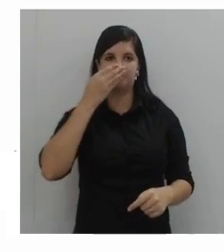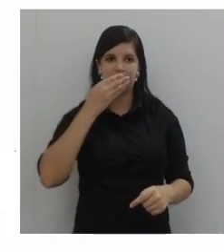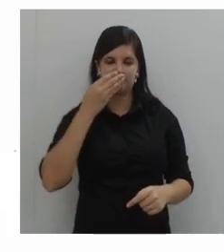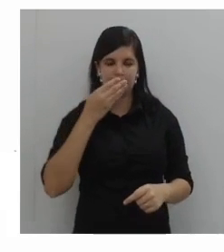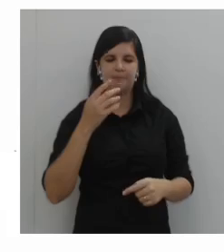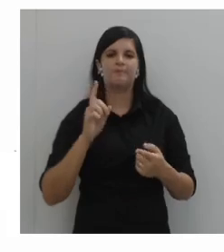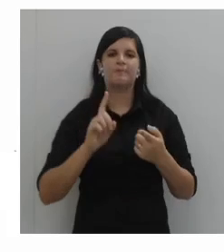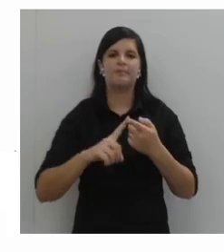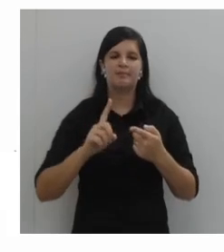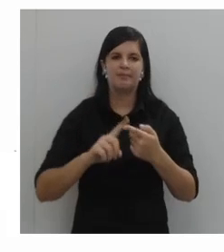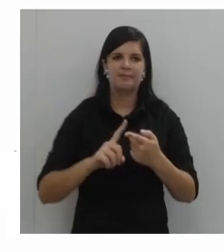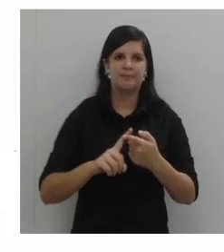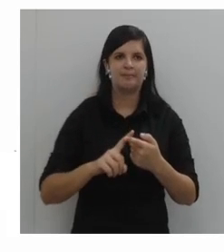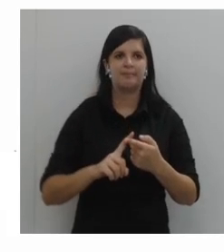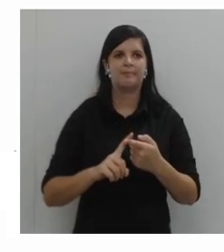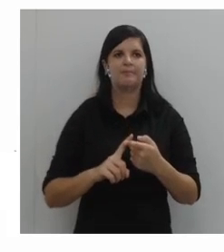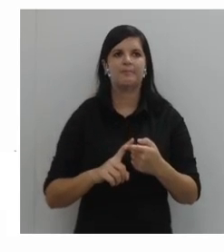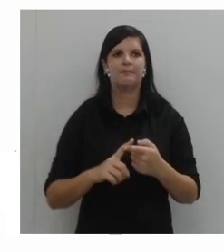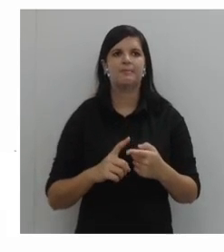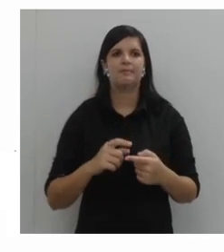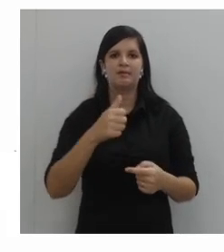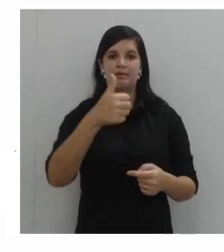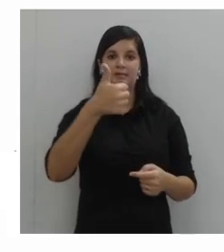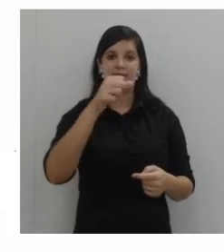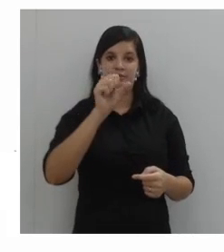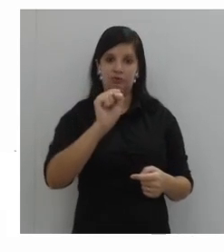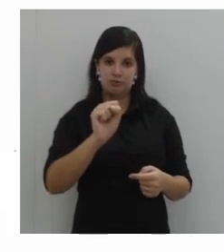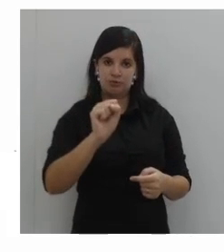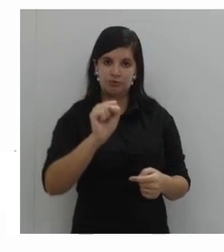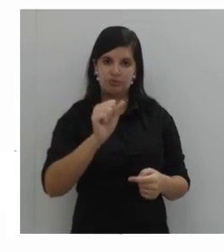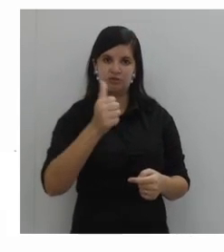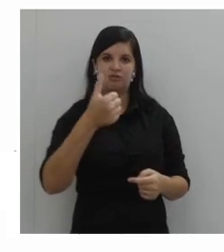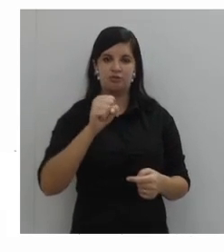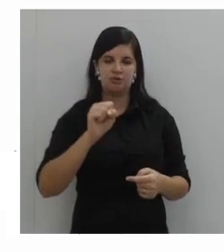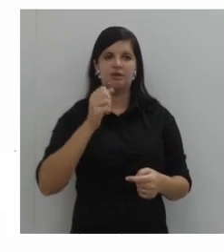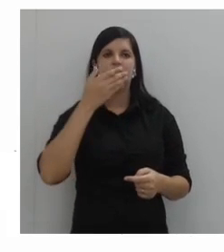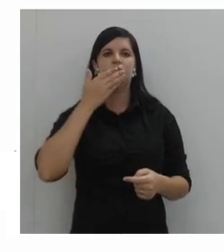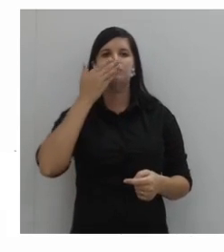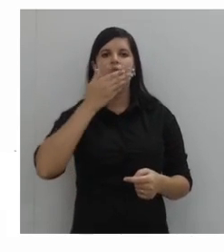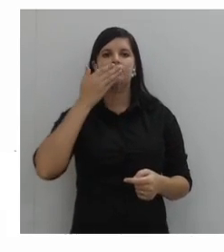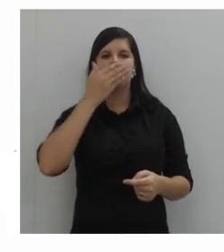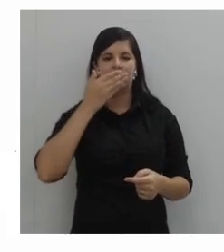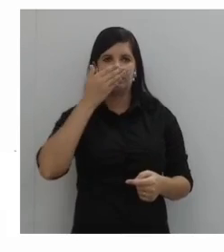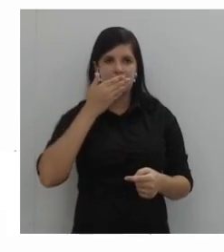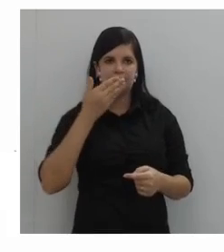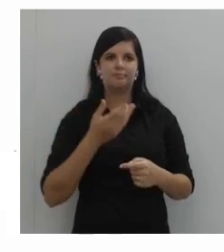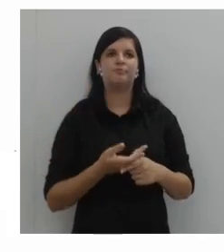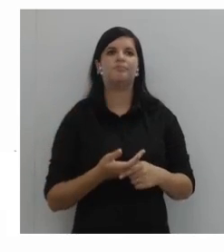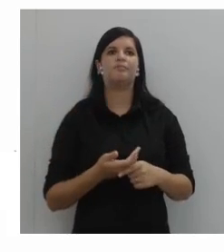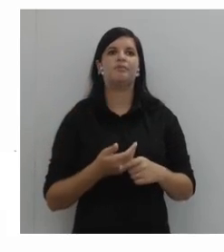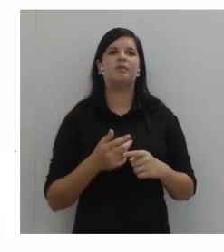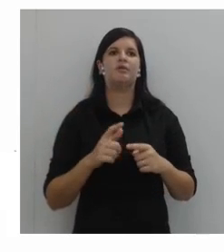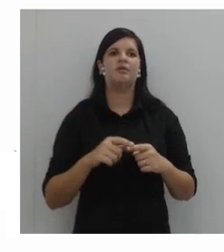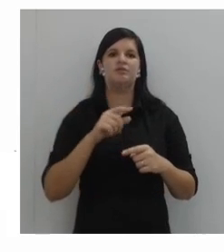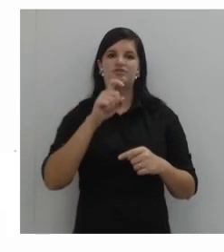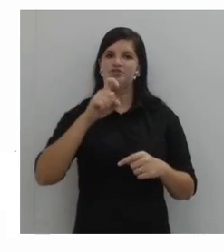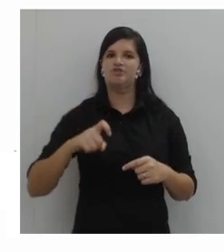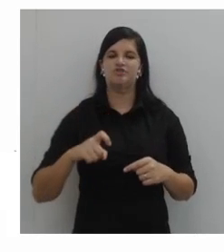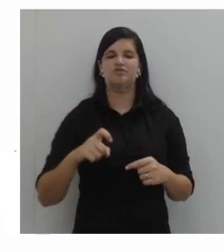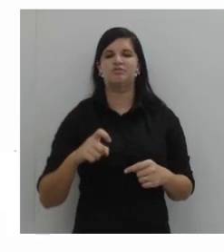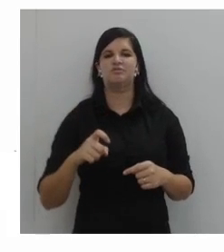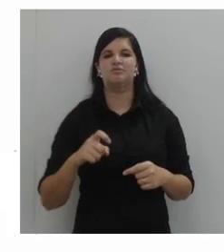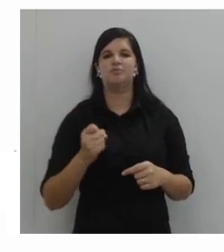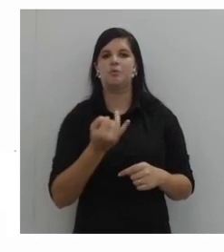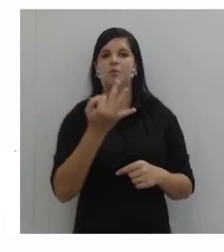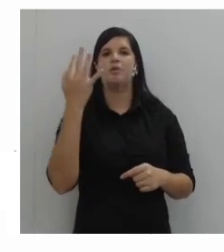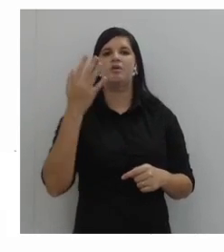assim como, o outro aqui é o 18, né? 18 kg de açúcar. 18 kg de açúcar vai estar para quantos